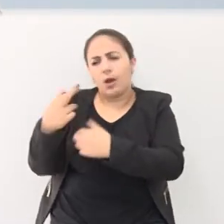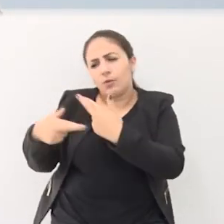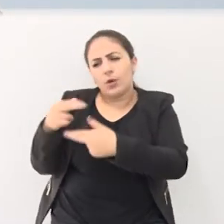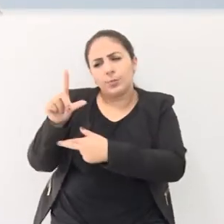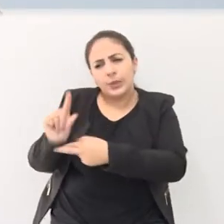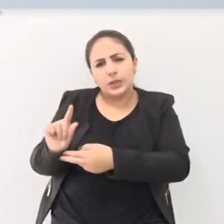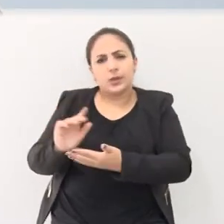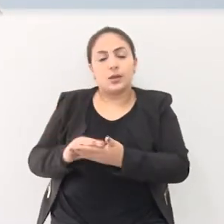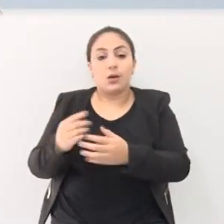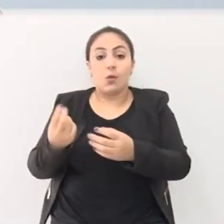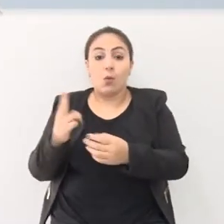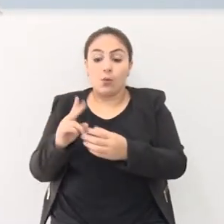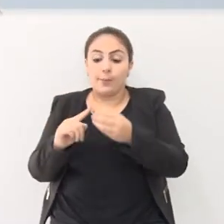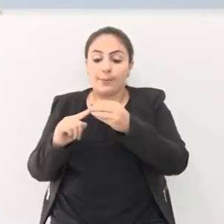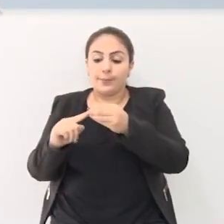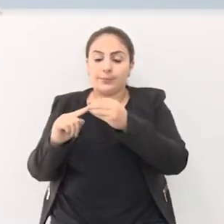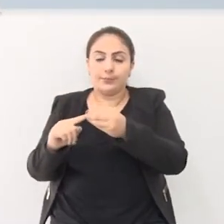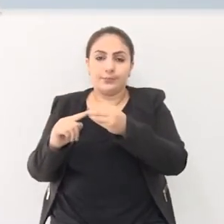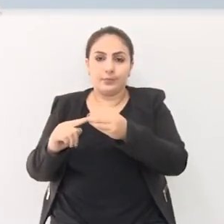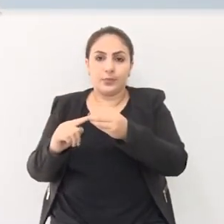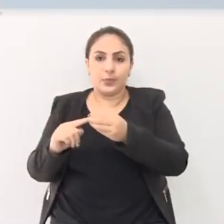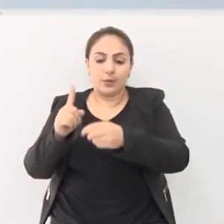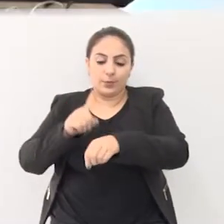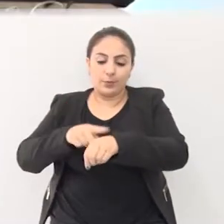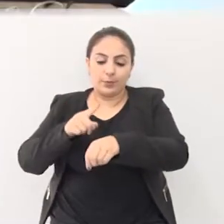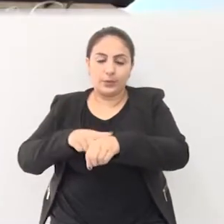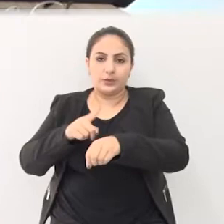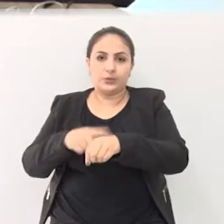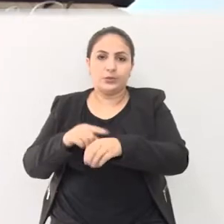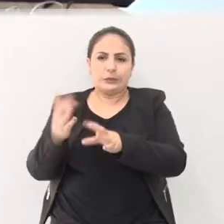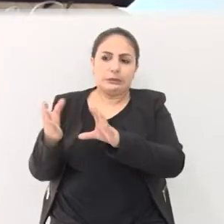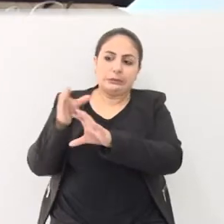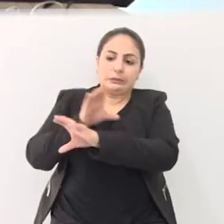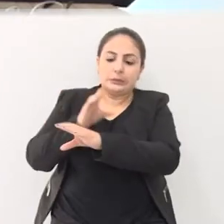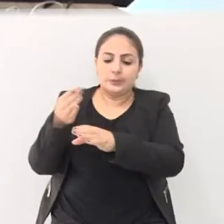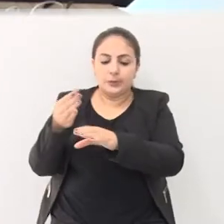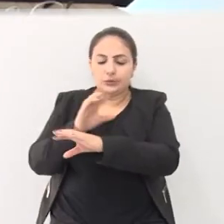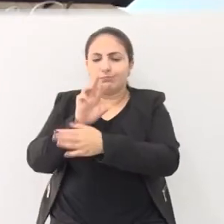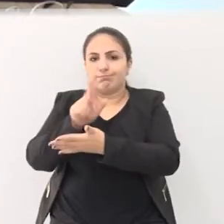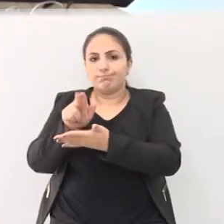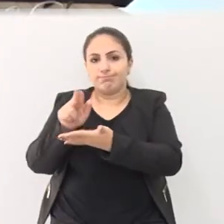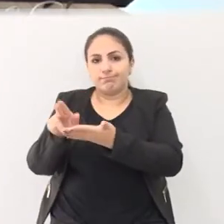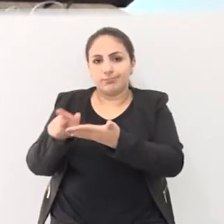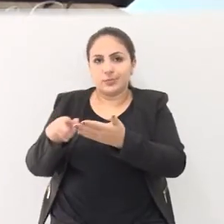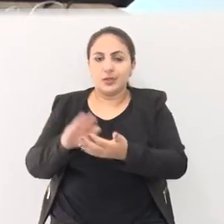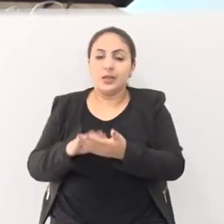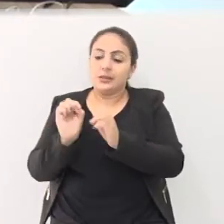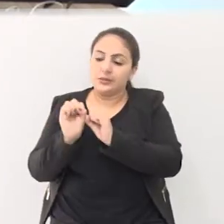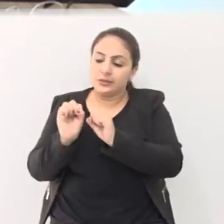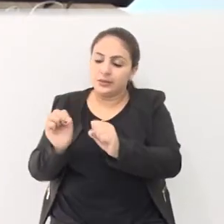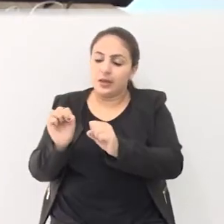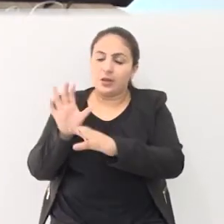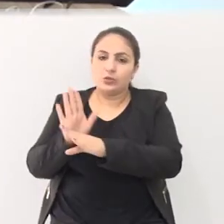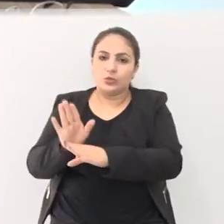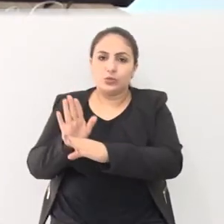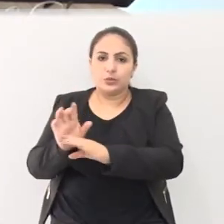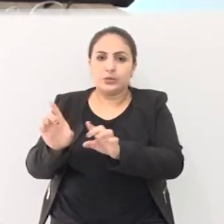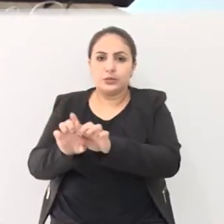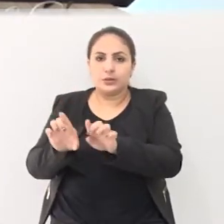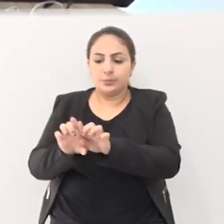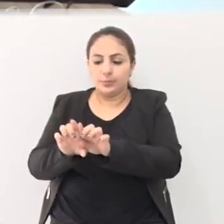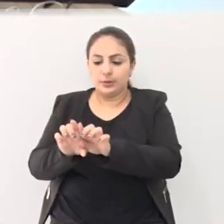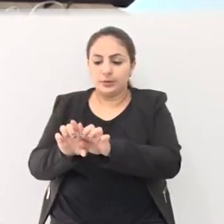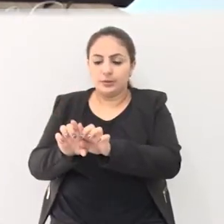reformas, principalmente em momentos climáticos adversos. A Secretaria